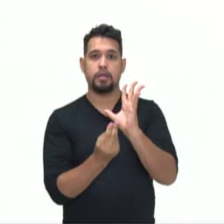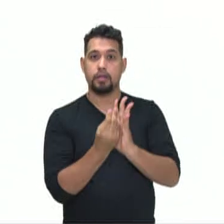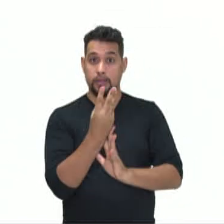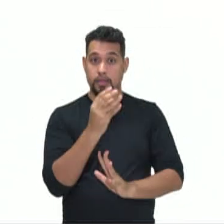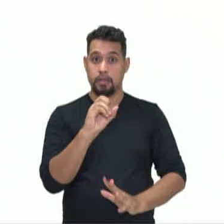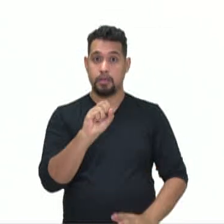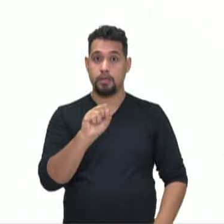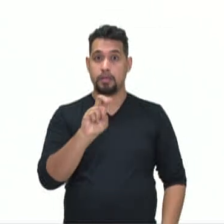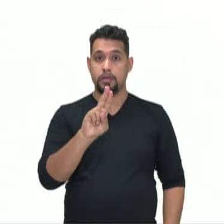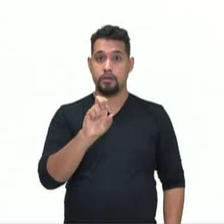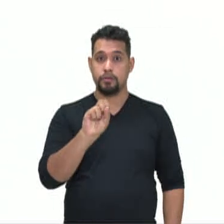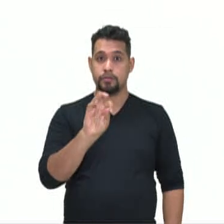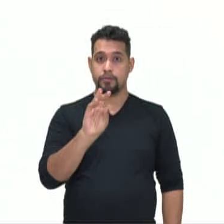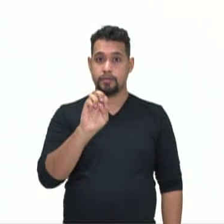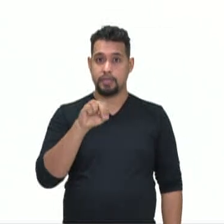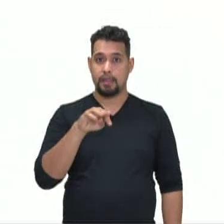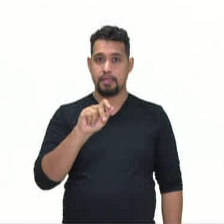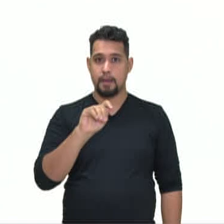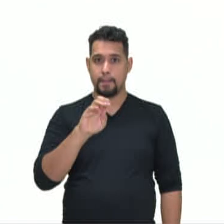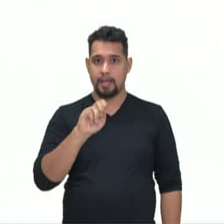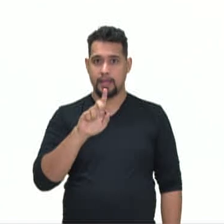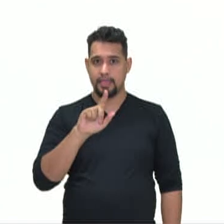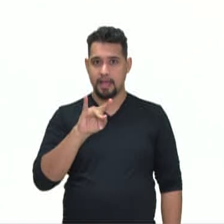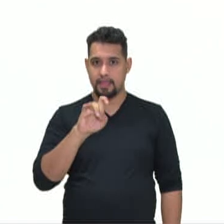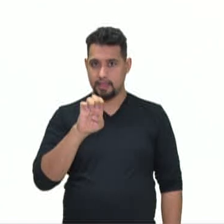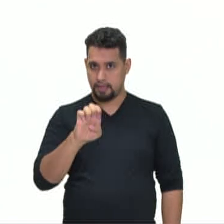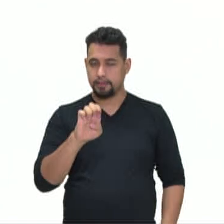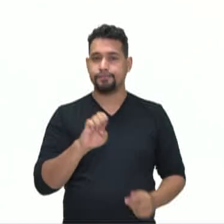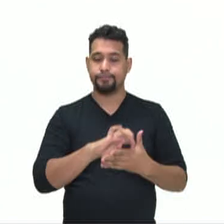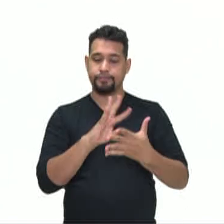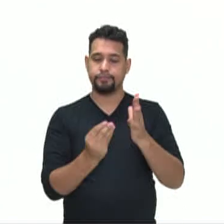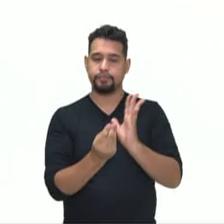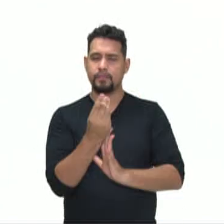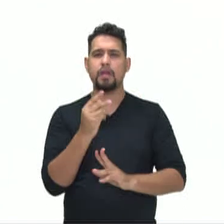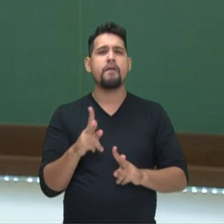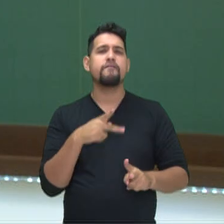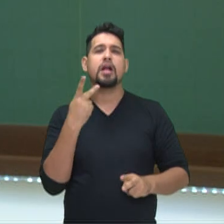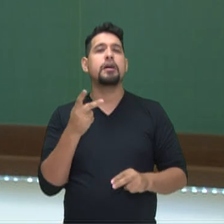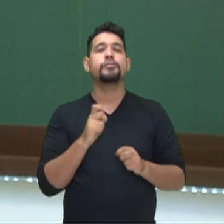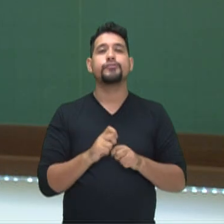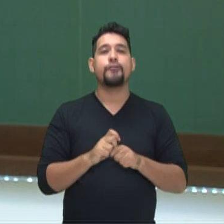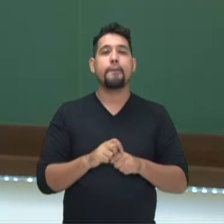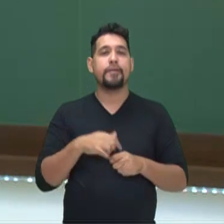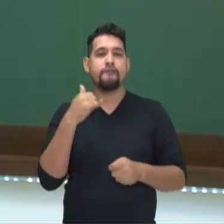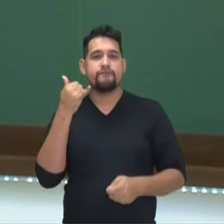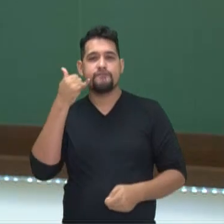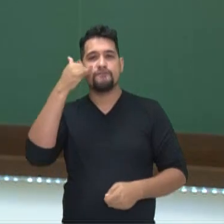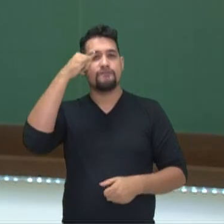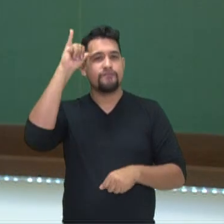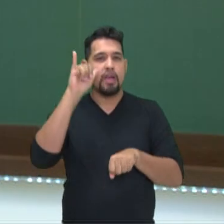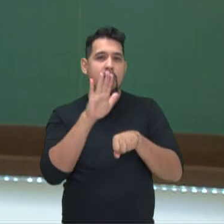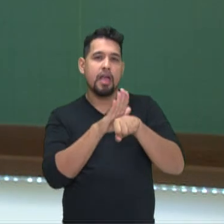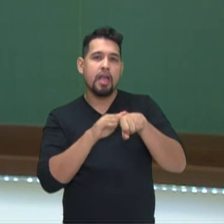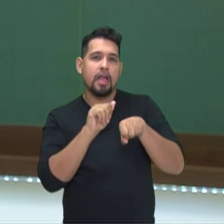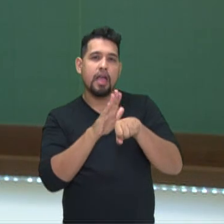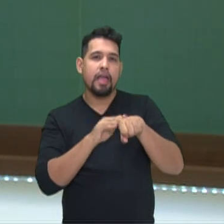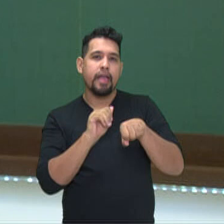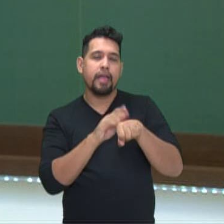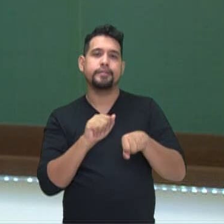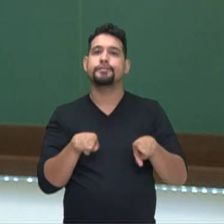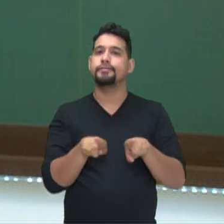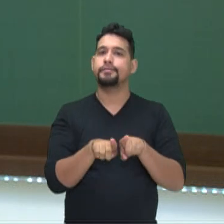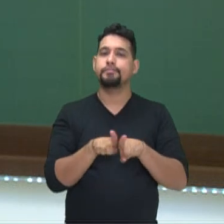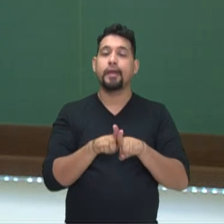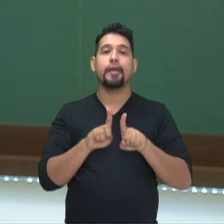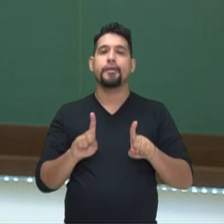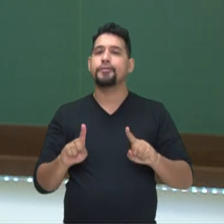logo ficou verde para identificar-se com vegetarianos e veganos. Né? Então, houve aí essa preocupação